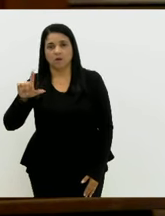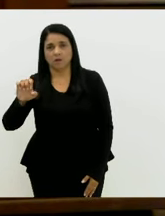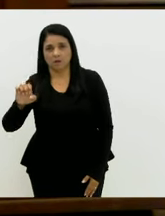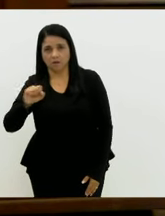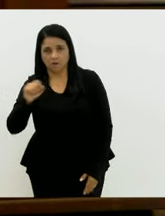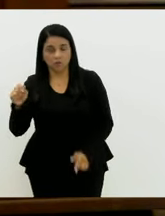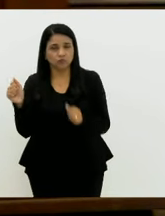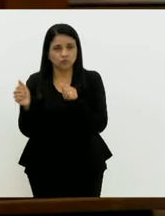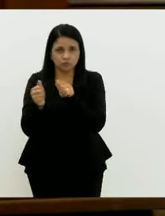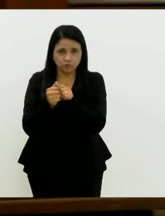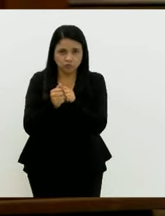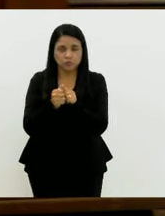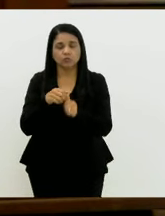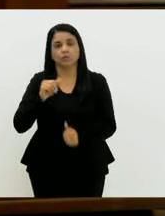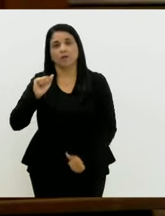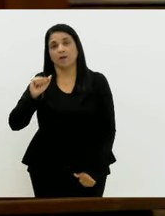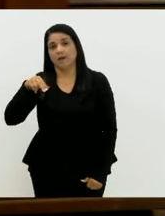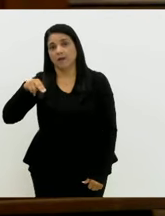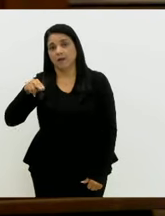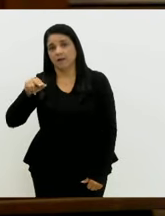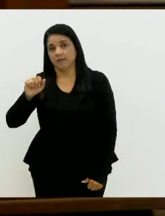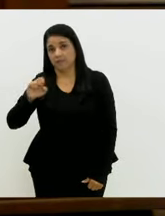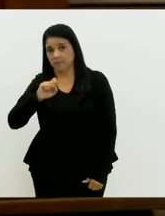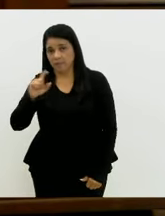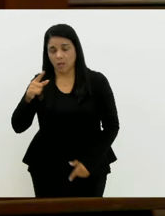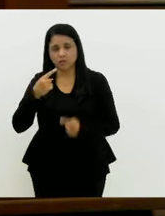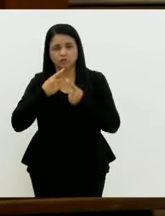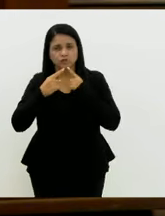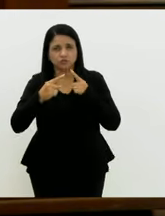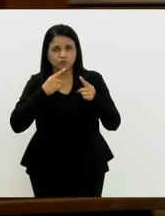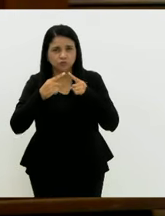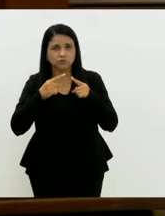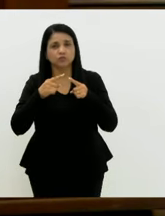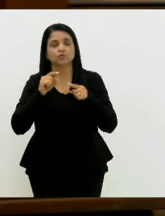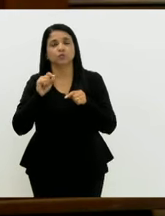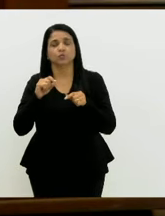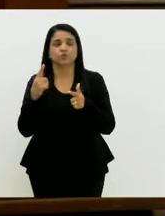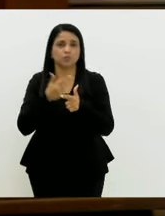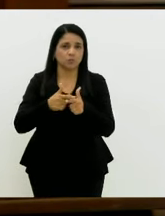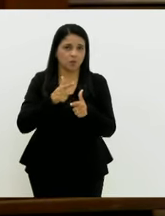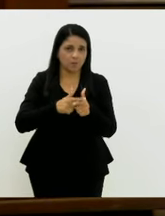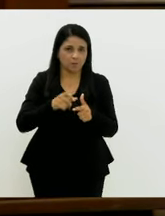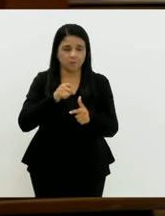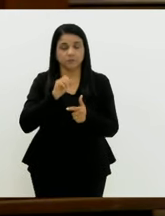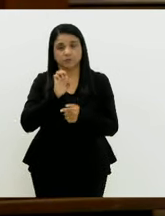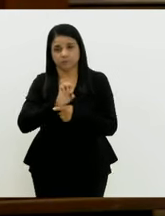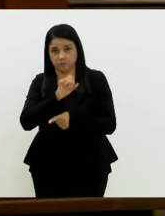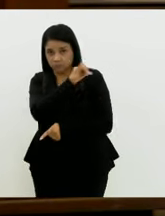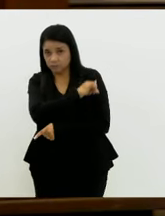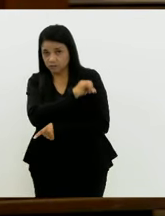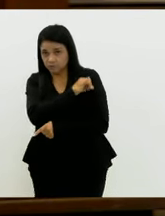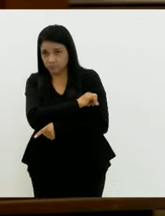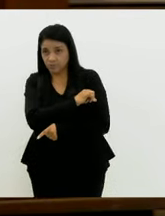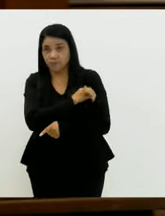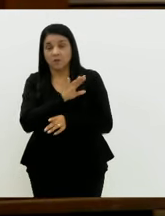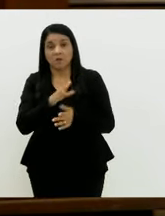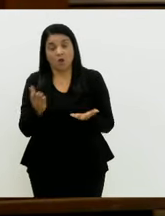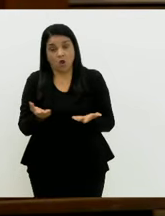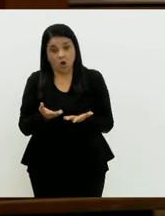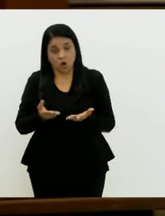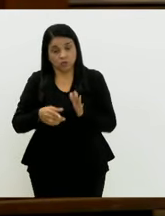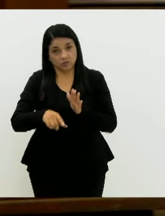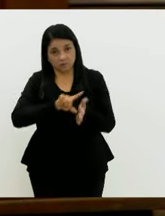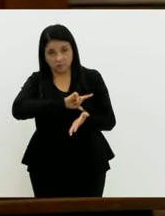junto à ANEEL discutindo as questões pendentes do nosso Estado. Mas hoje, antes de